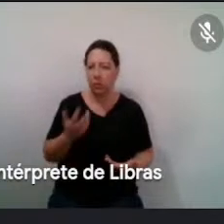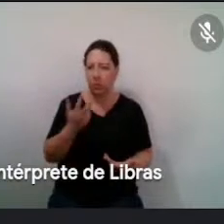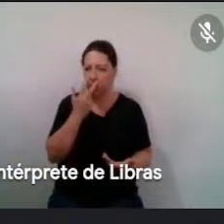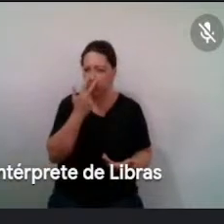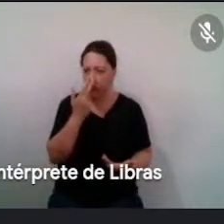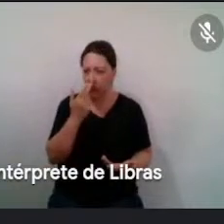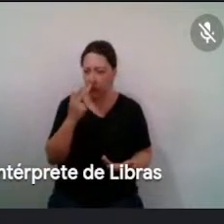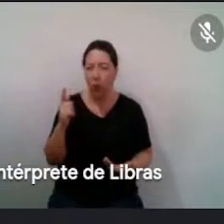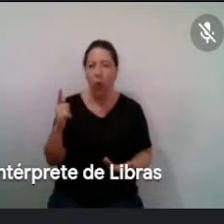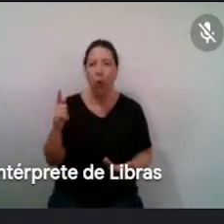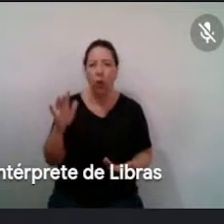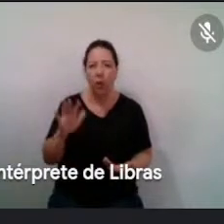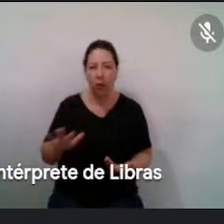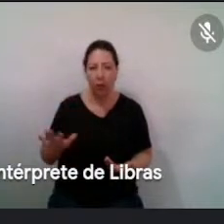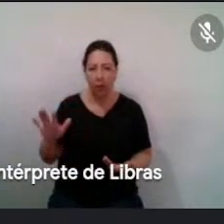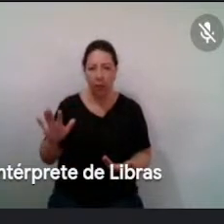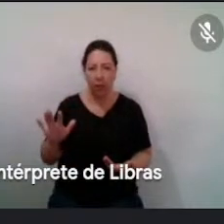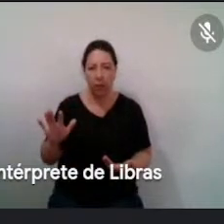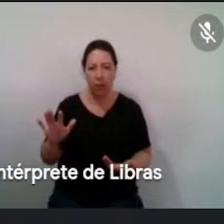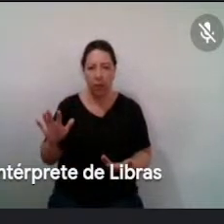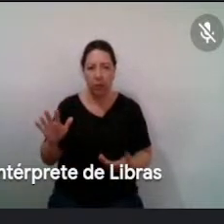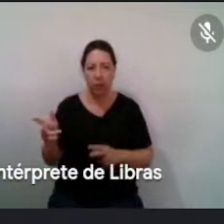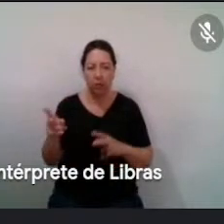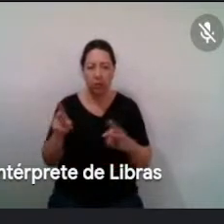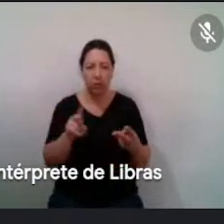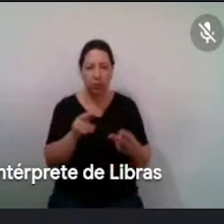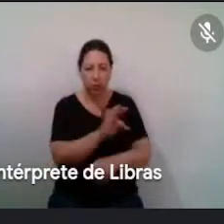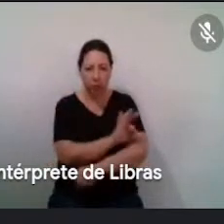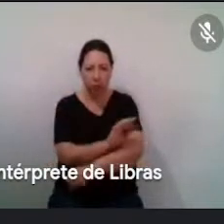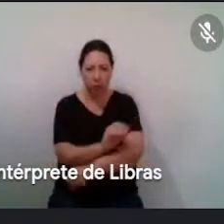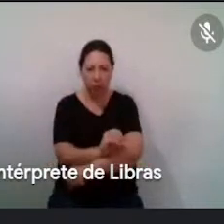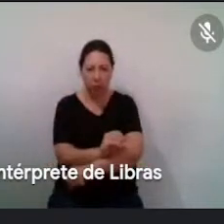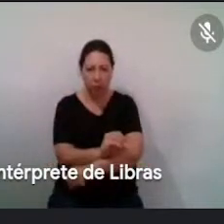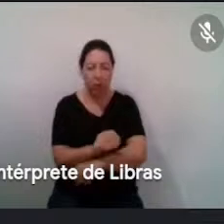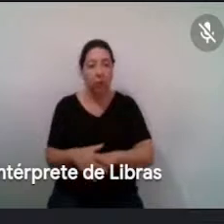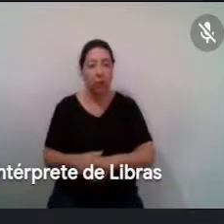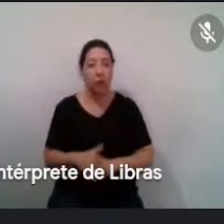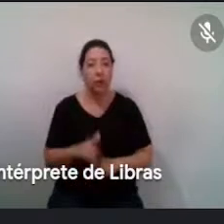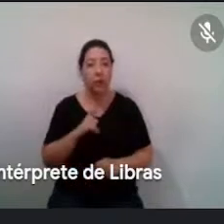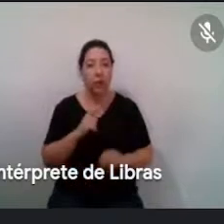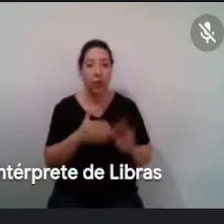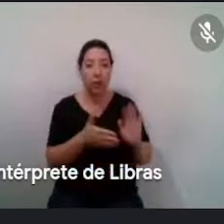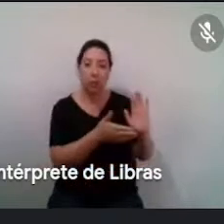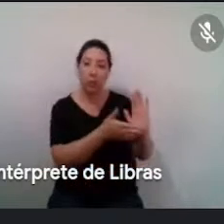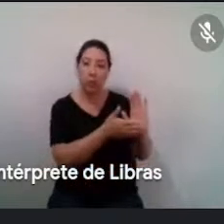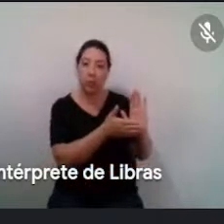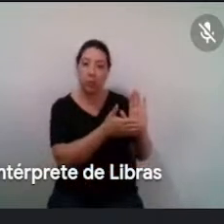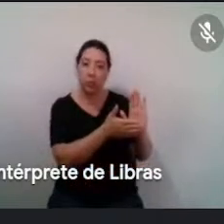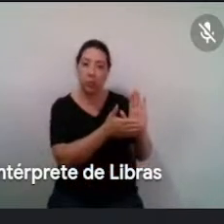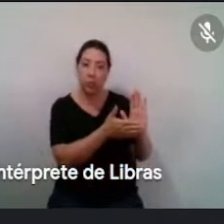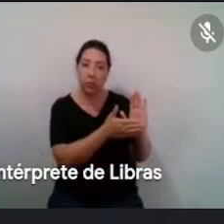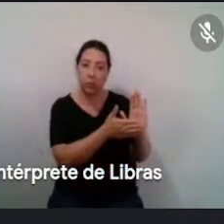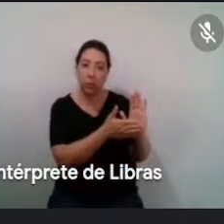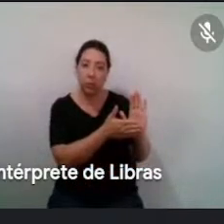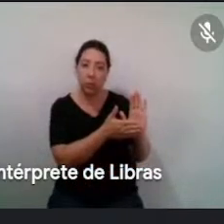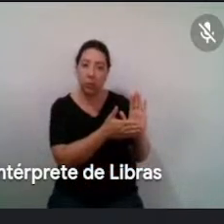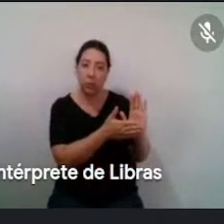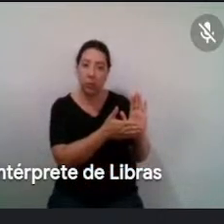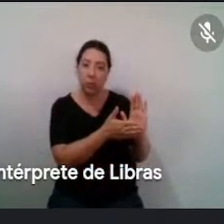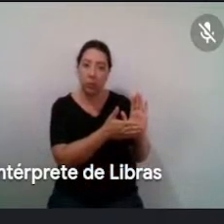de Souza, do Tocantins, onde ele teria uma proposta lá de uma vantagem